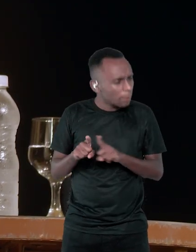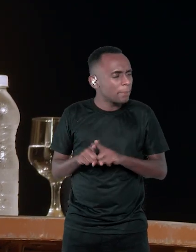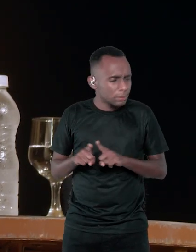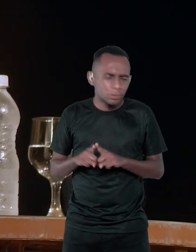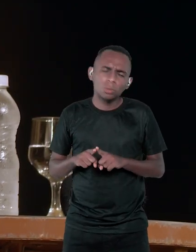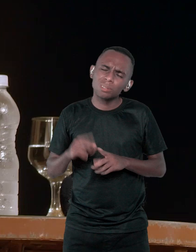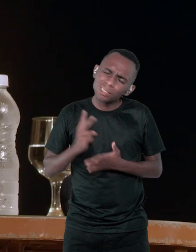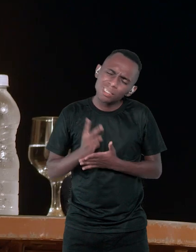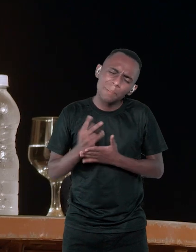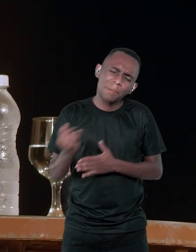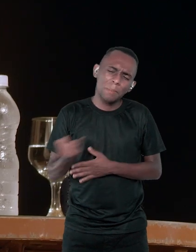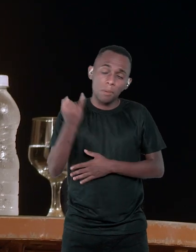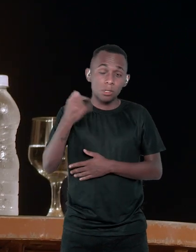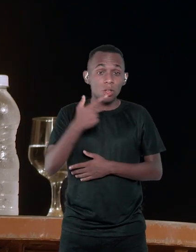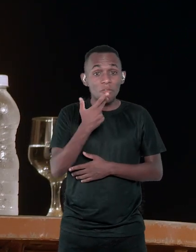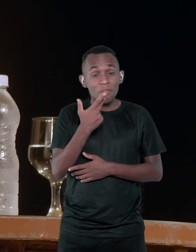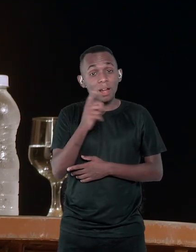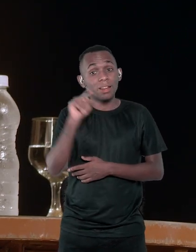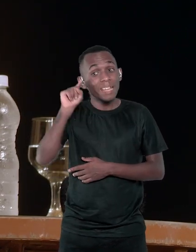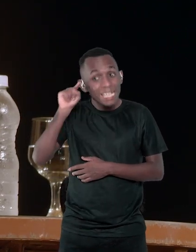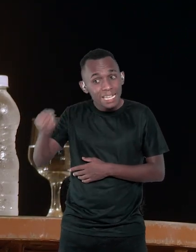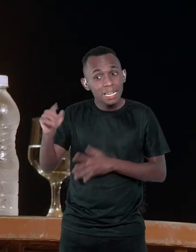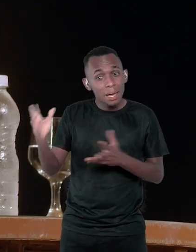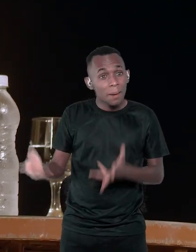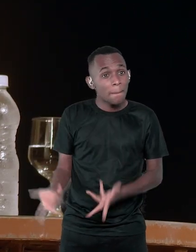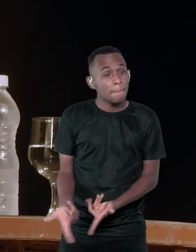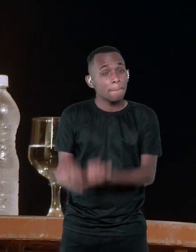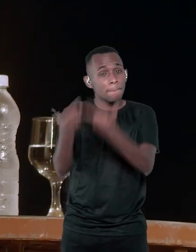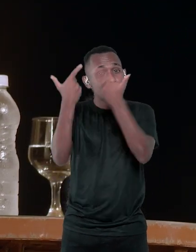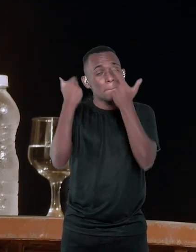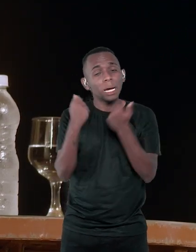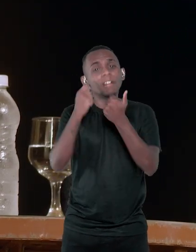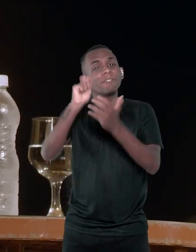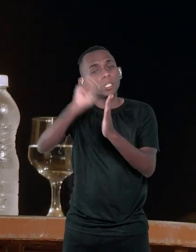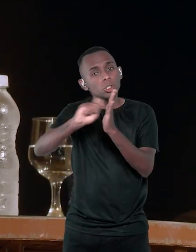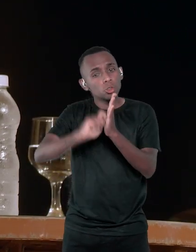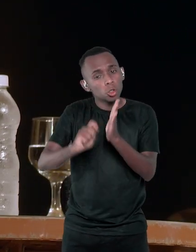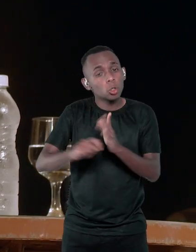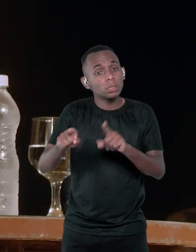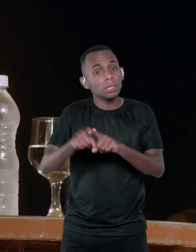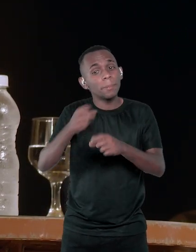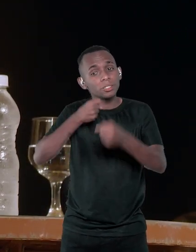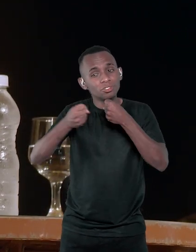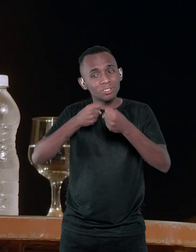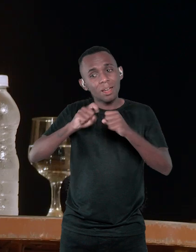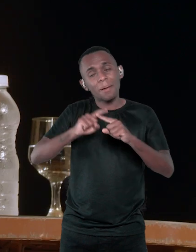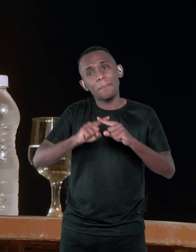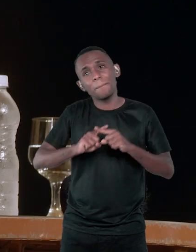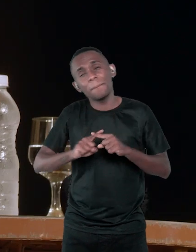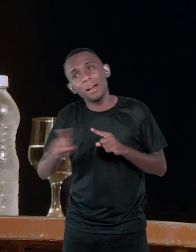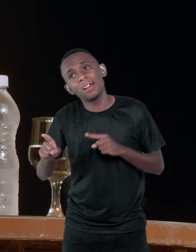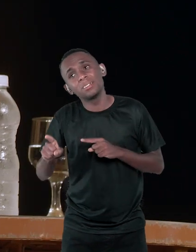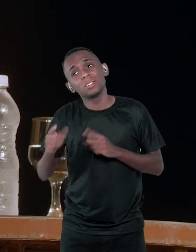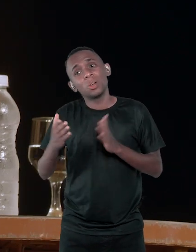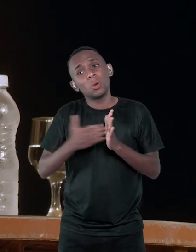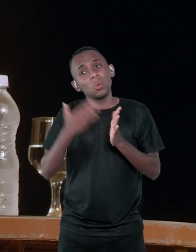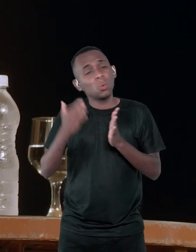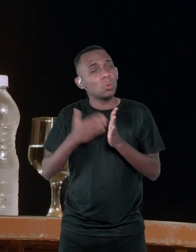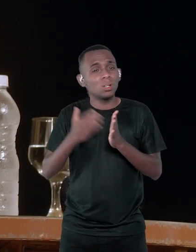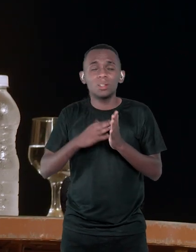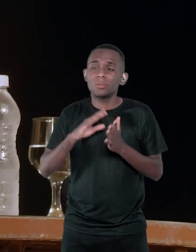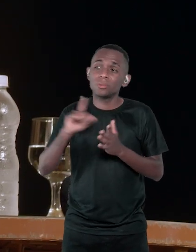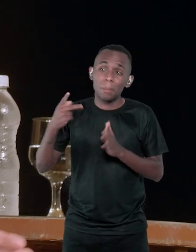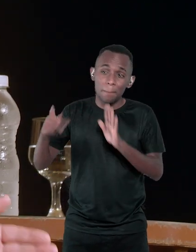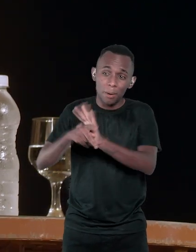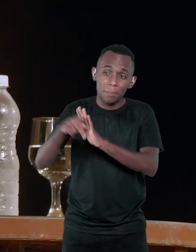importante que eu diga. Zeca é um excelente escritor e jornalista. Pena que os livros dele, infelizmente, estão esgotados